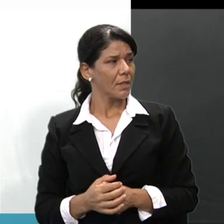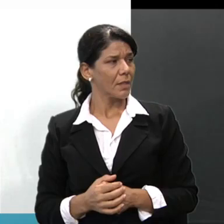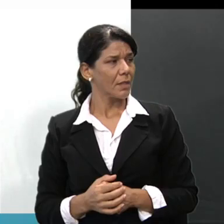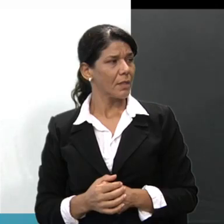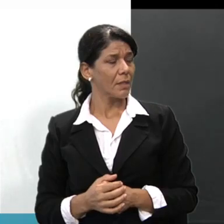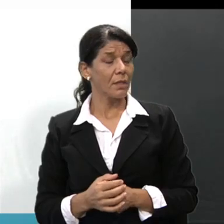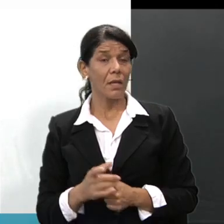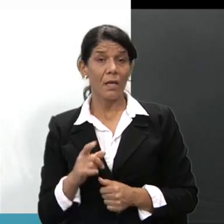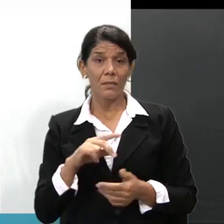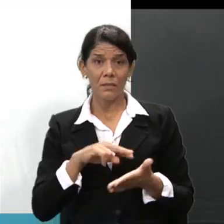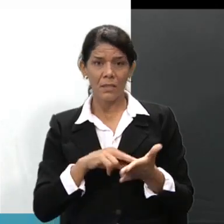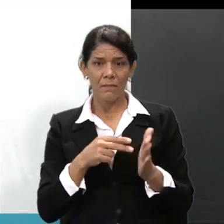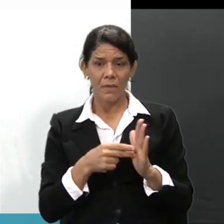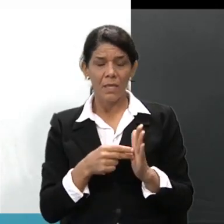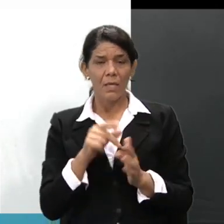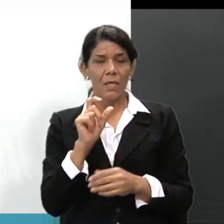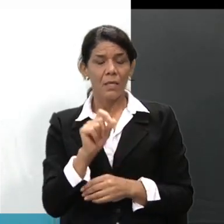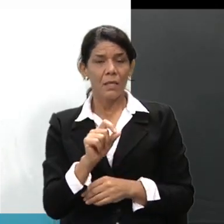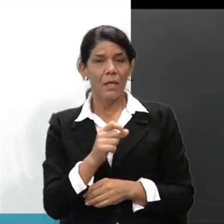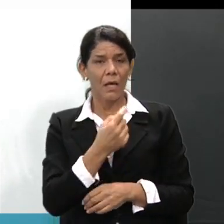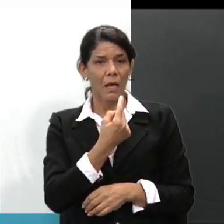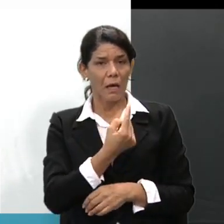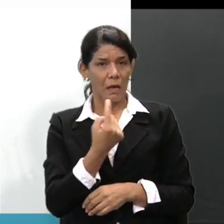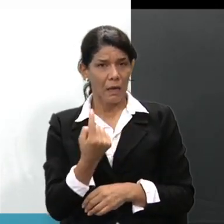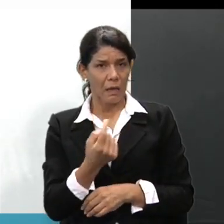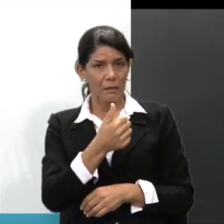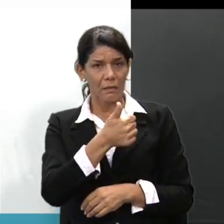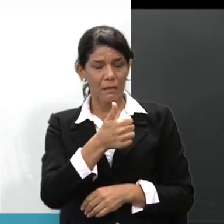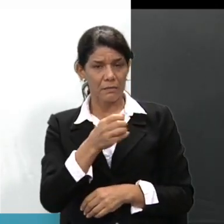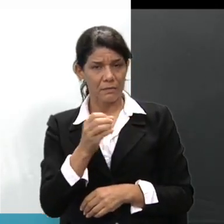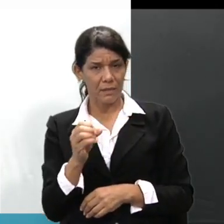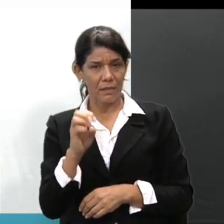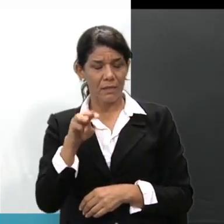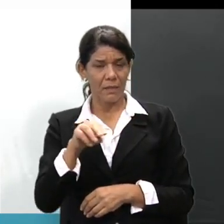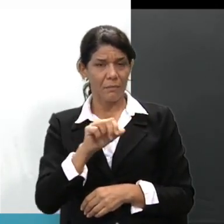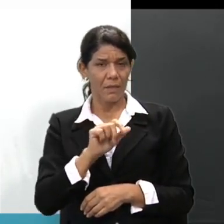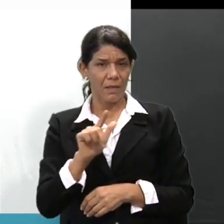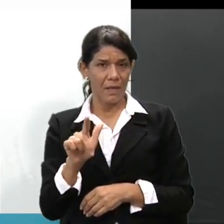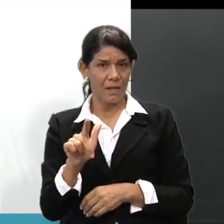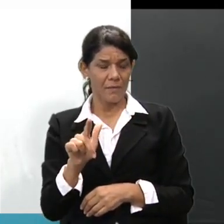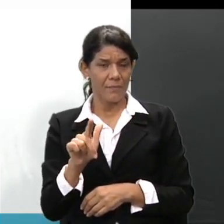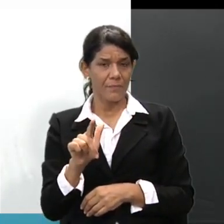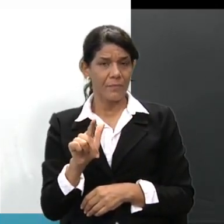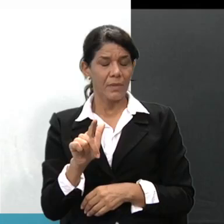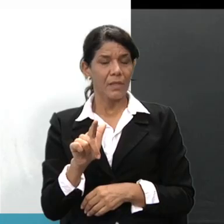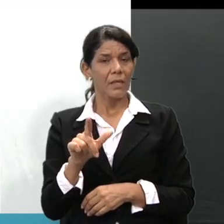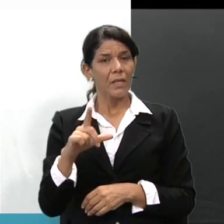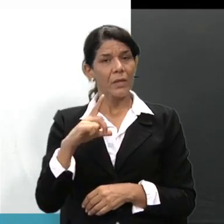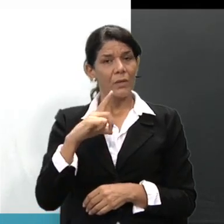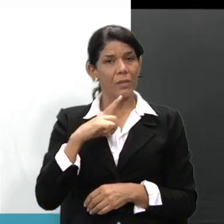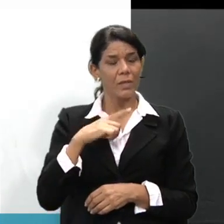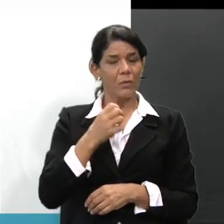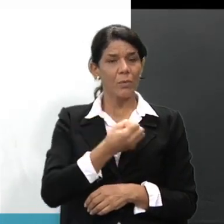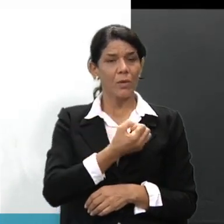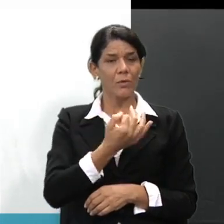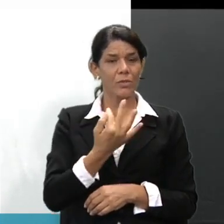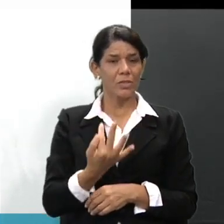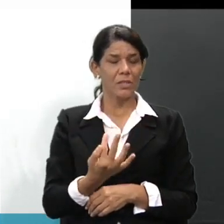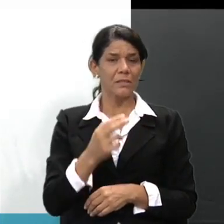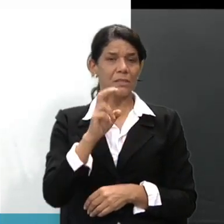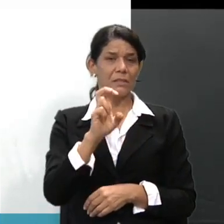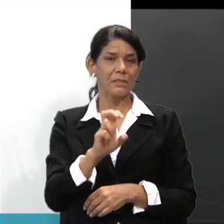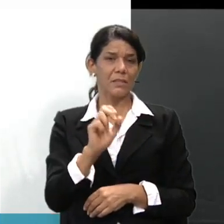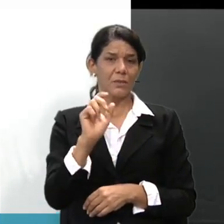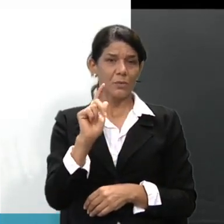Isso significa que a cada 100 ml dessa solução, eu tenho uma quantidade de